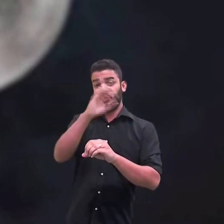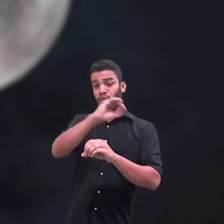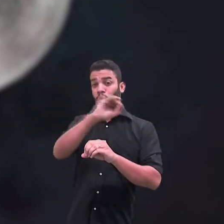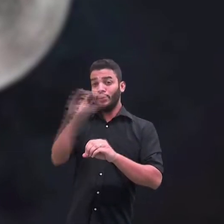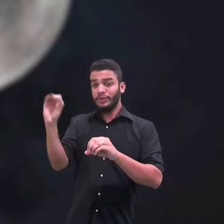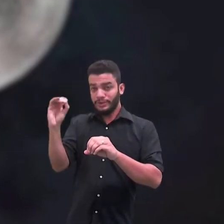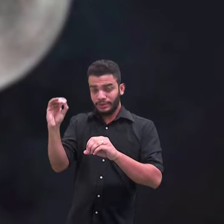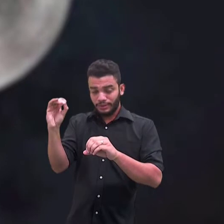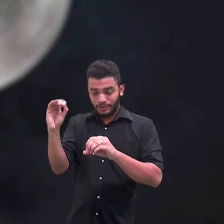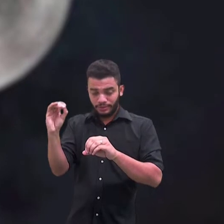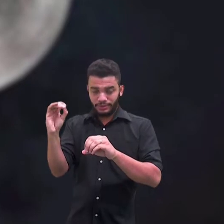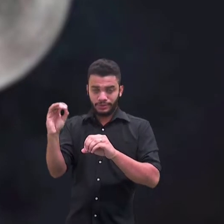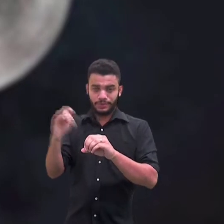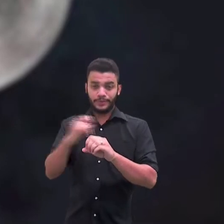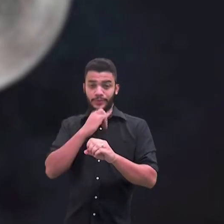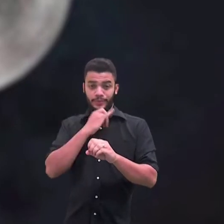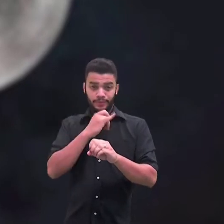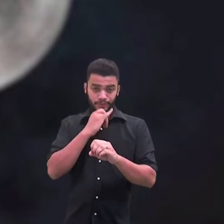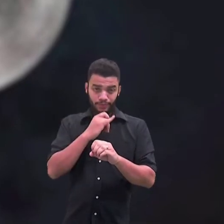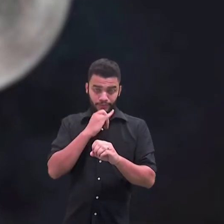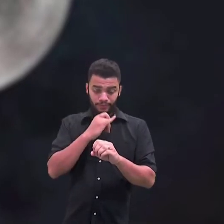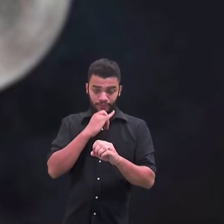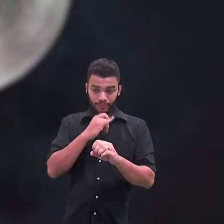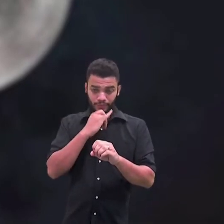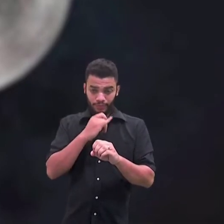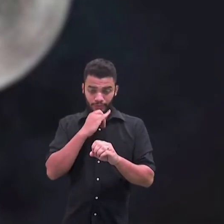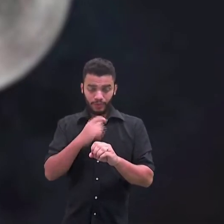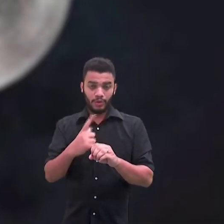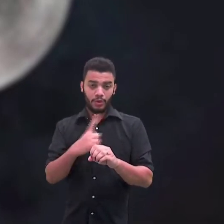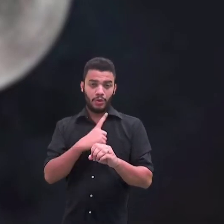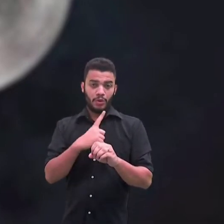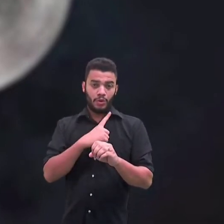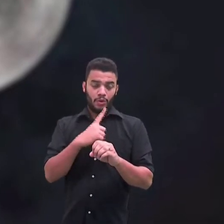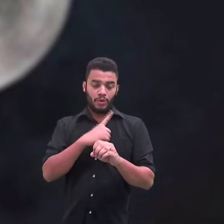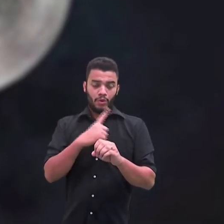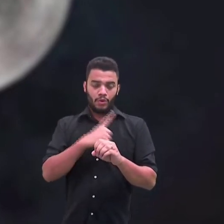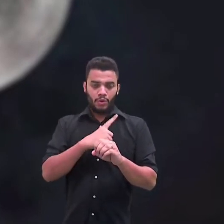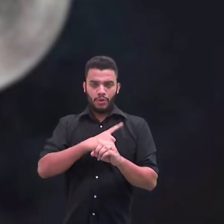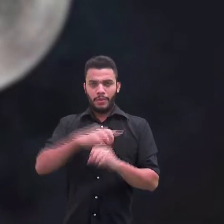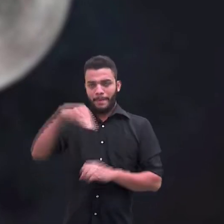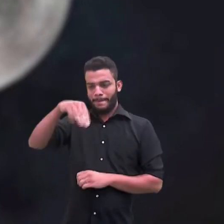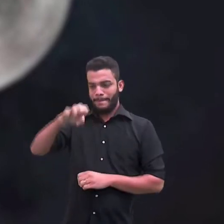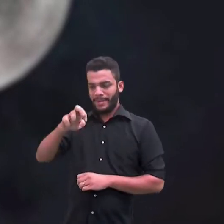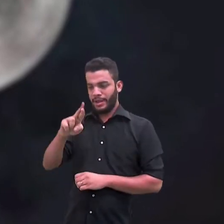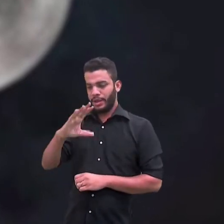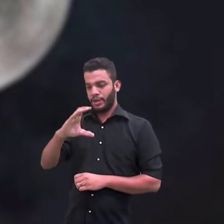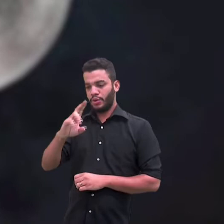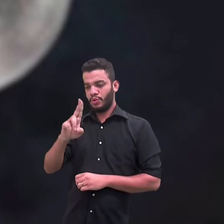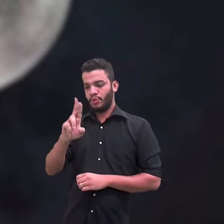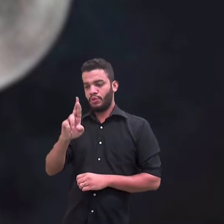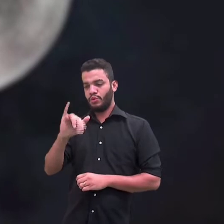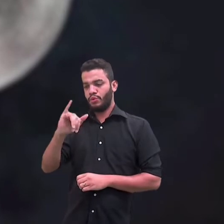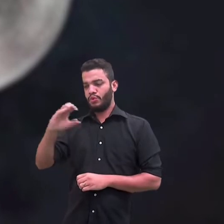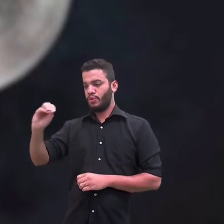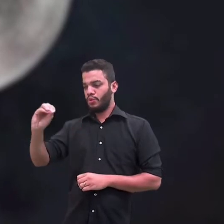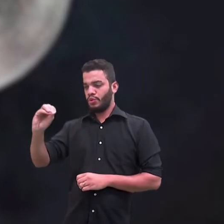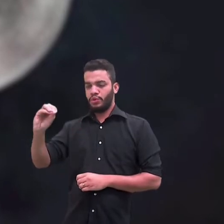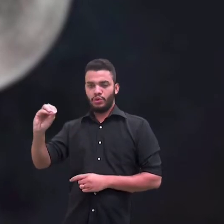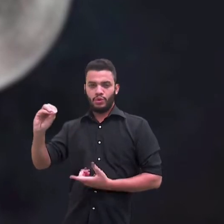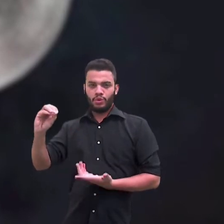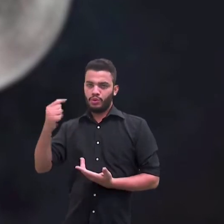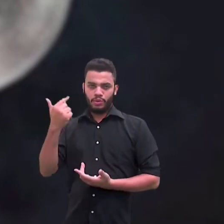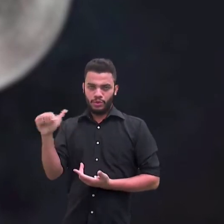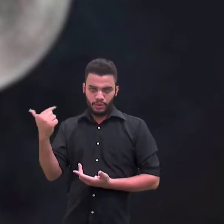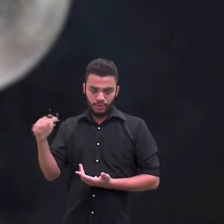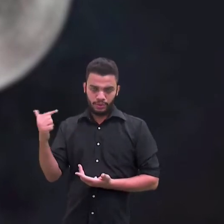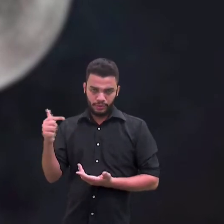os planetas terrestres, somente Mercúrio e Vênus não têm luas. Marte, por exemplo, tem duas chamadas Phobos e